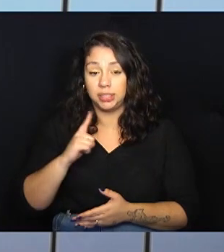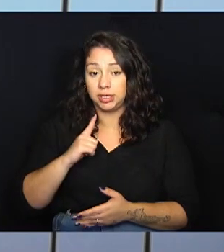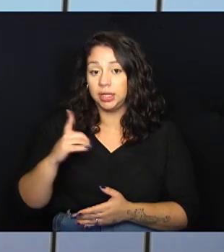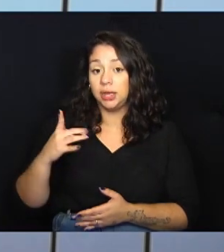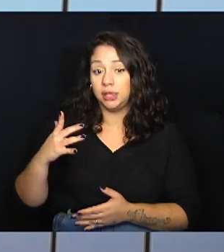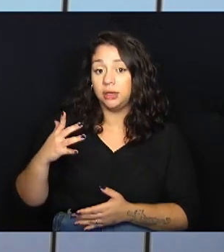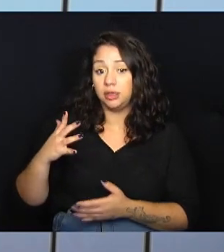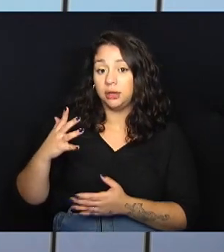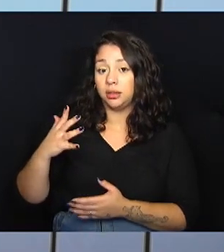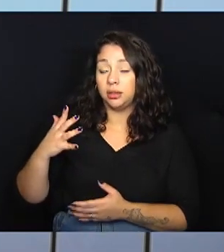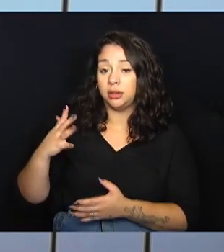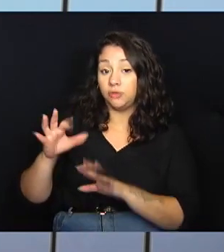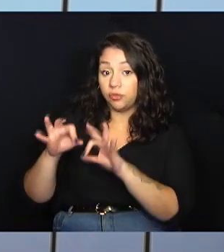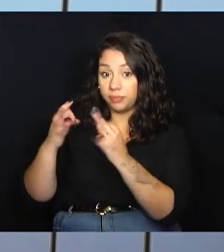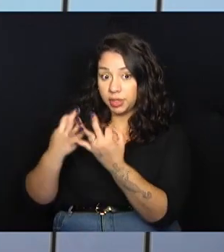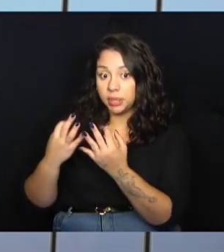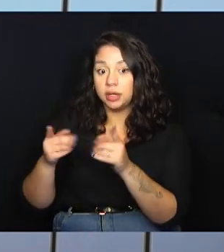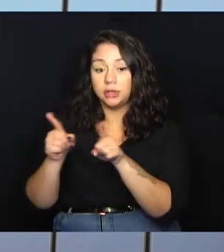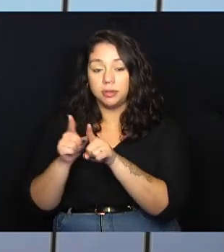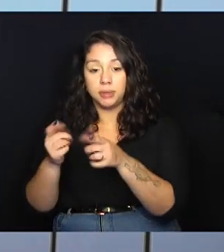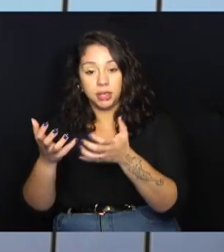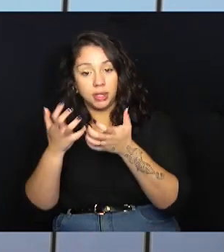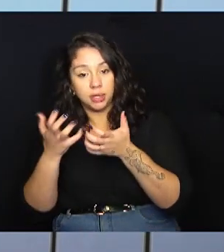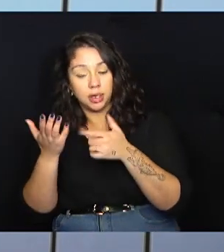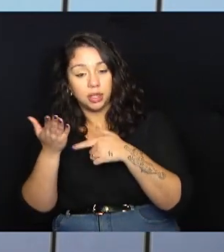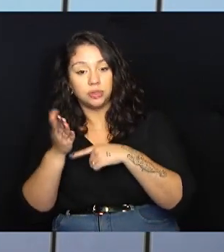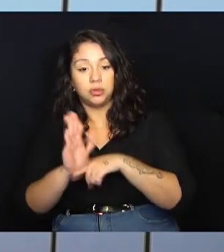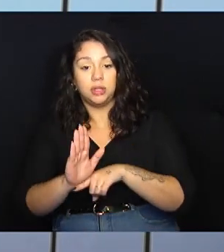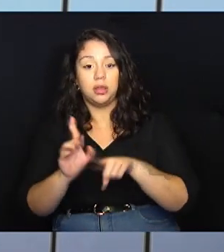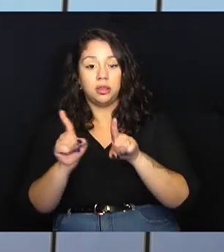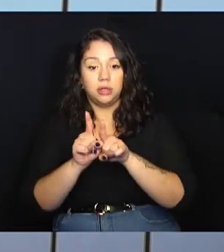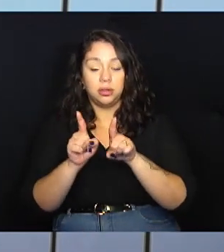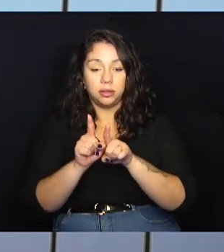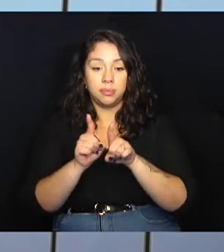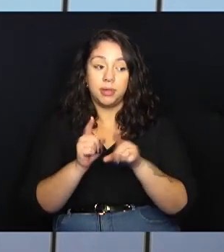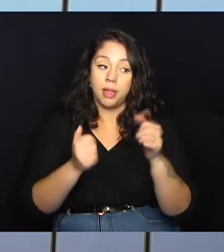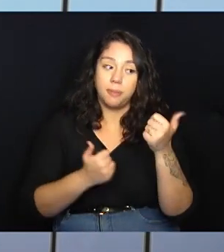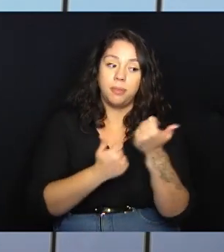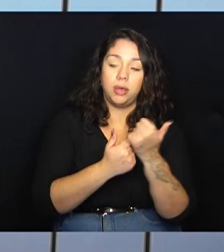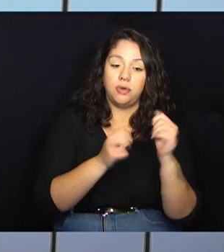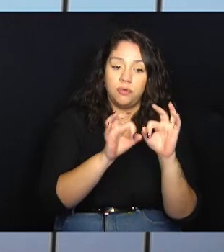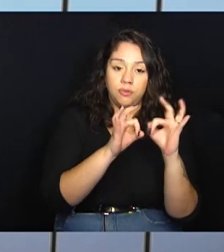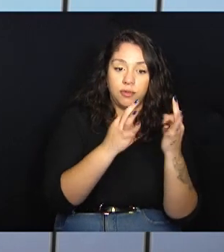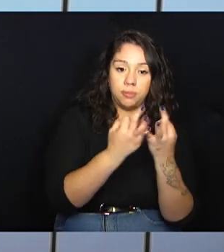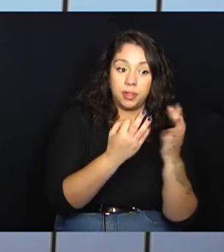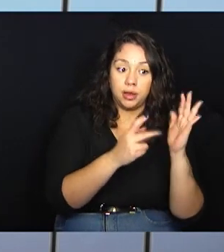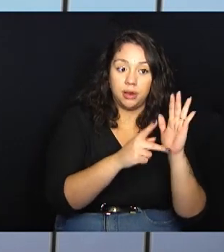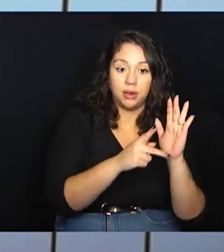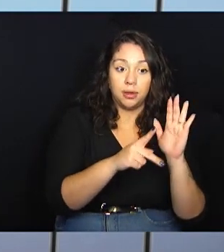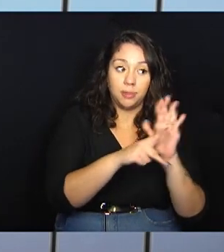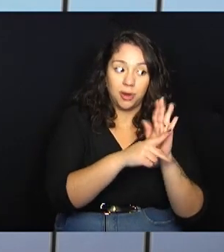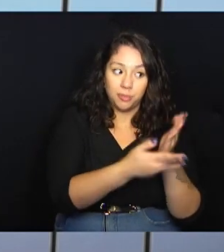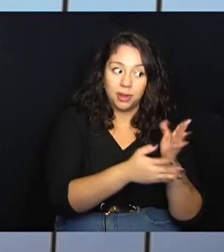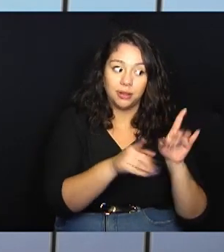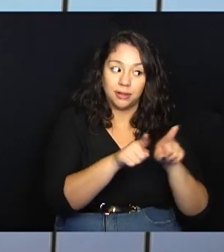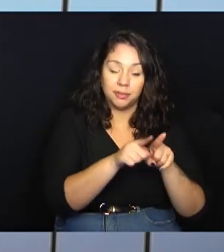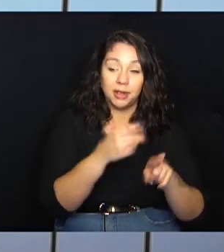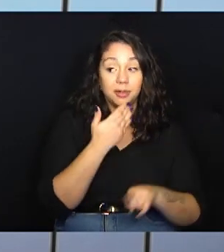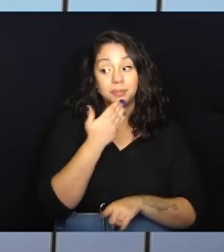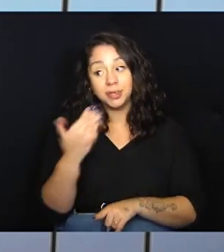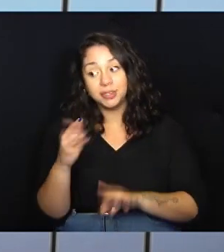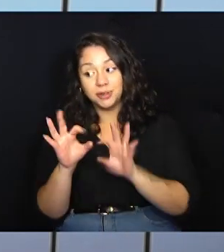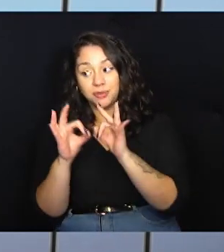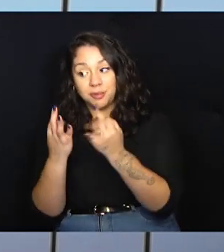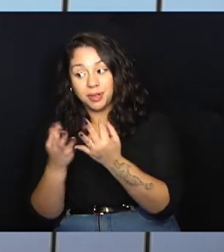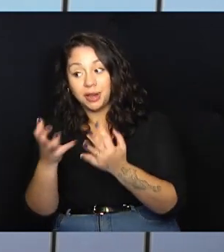família e querer ajudar, apoiar a família dele de origem, até pedir para a família acolhedora também apoiar